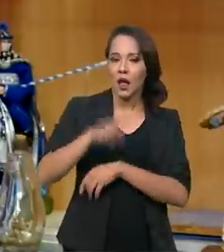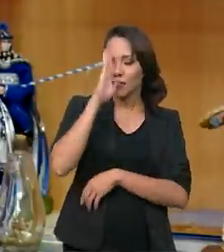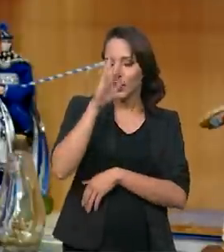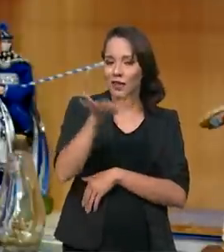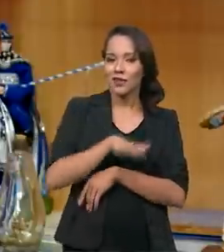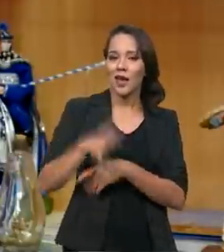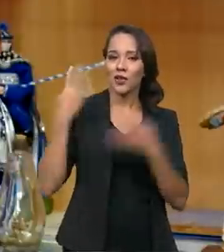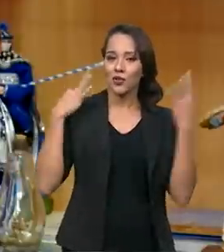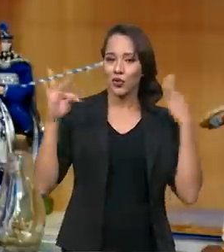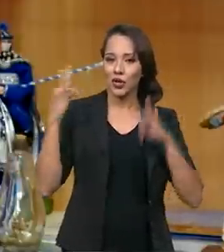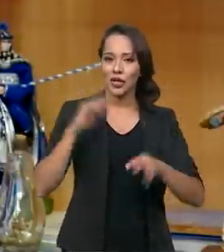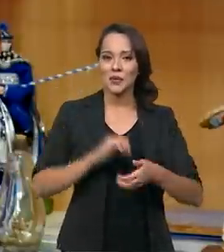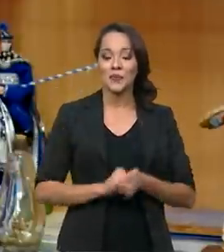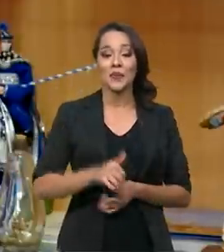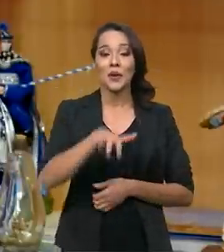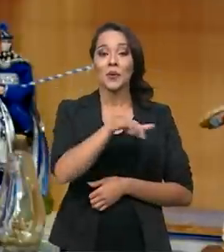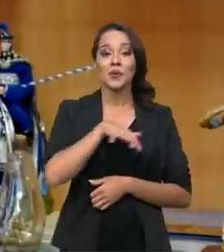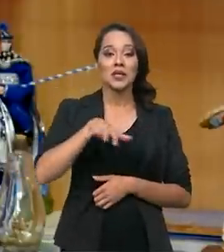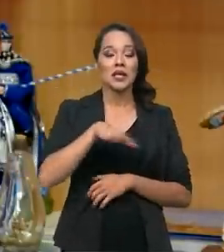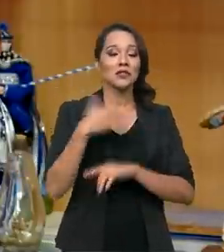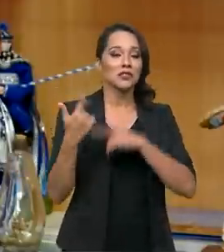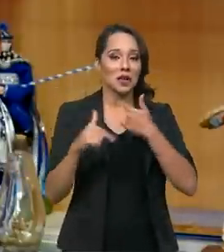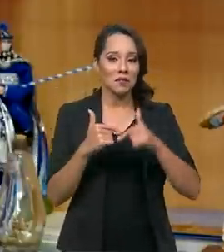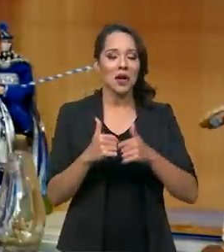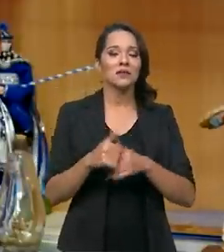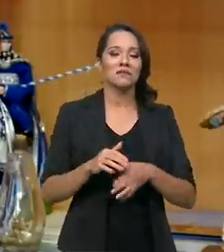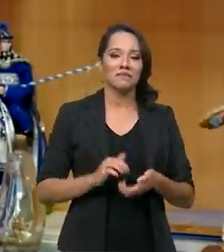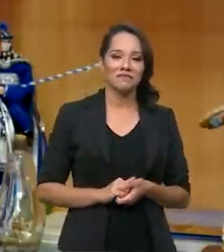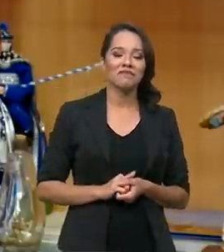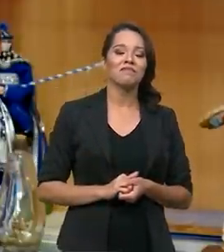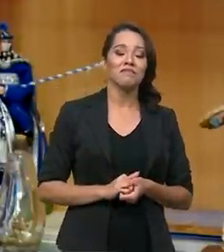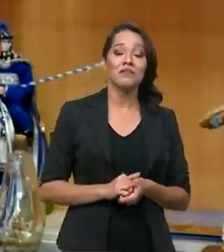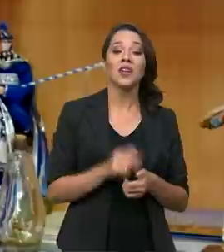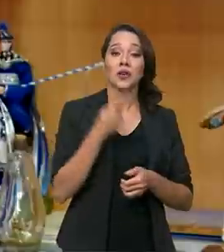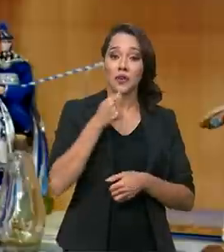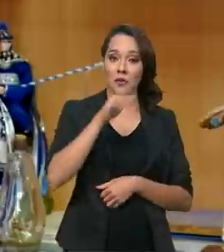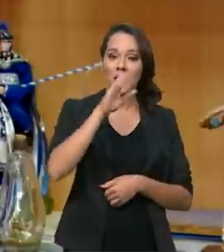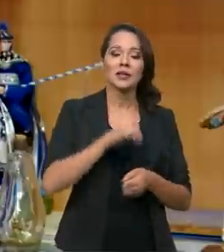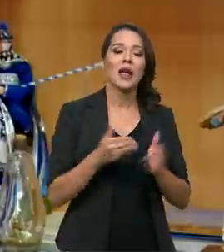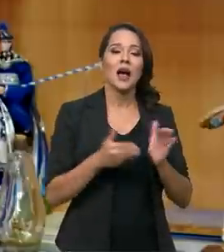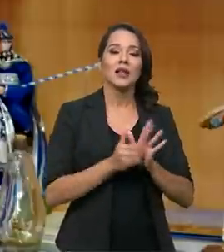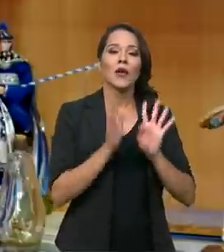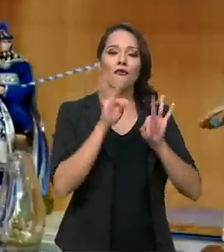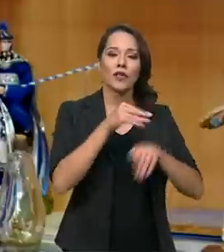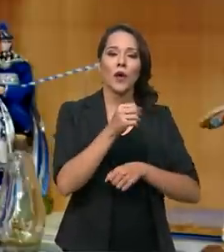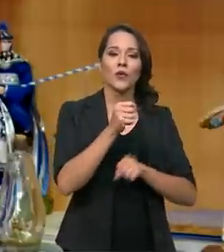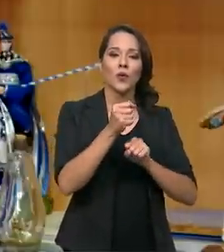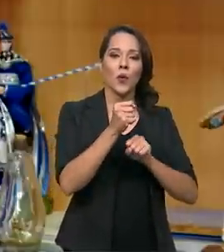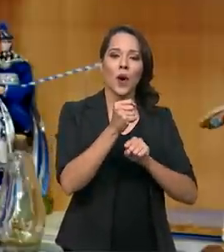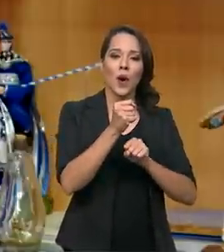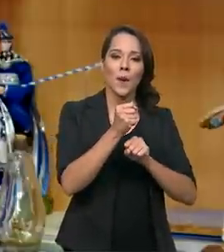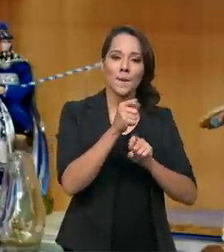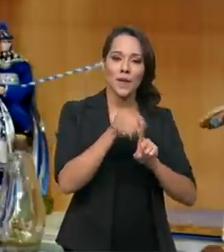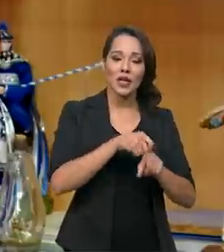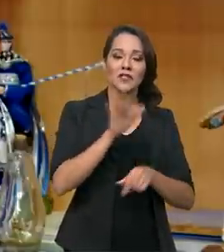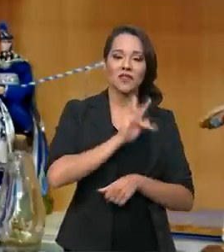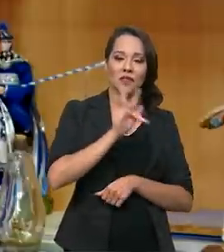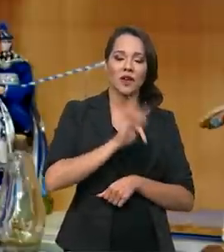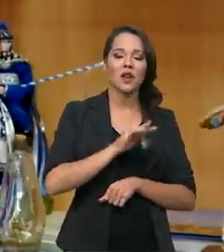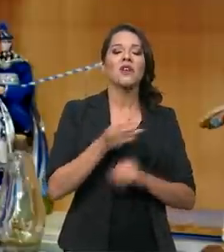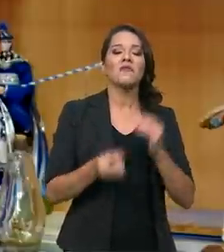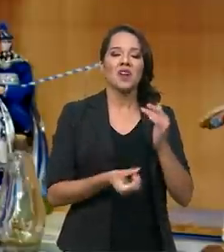aumento no turismo o setor de serviços ligados ao turismo e eu digo mais até o final de Fevereiro nós vamos criar mais